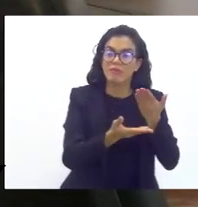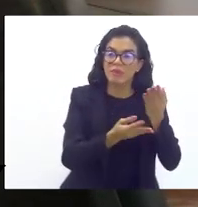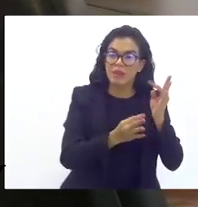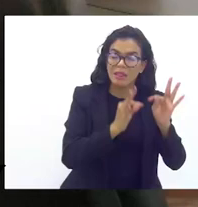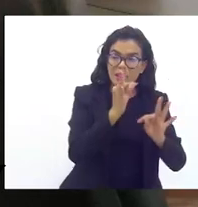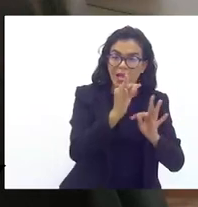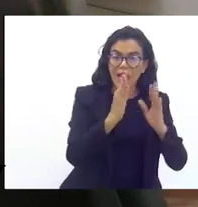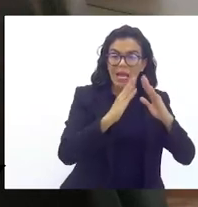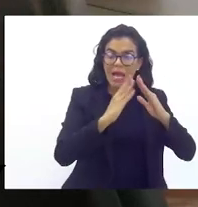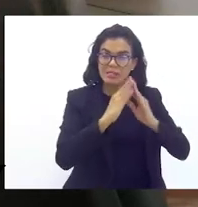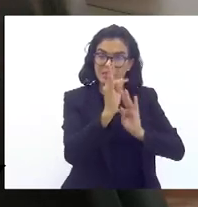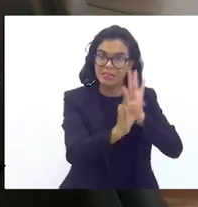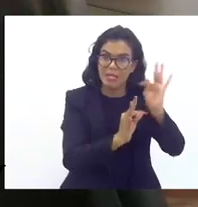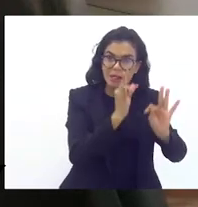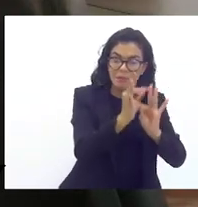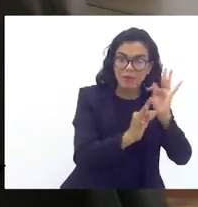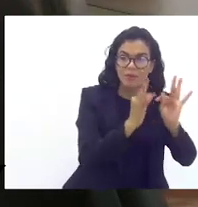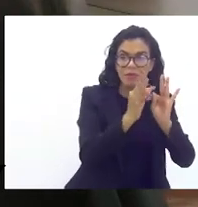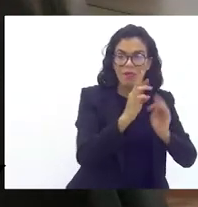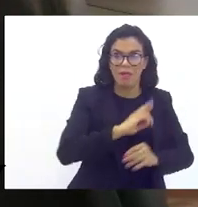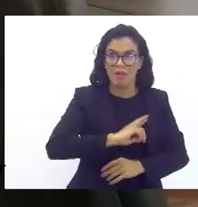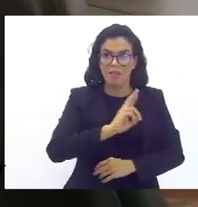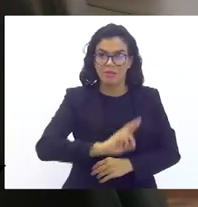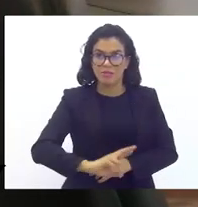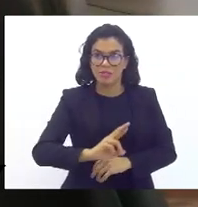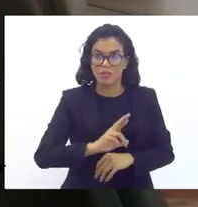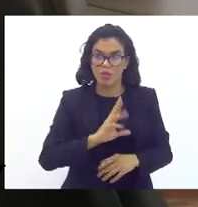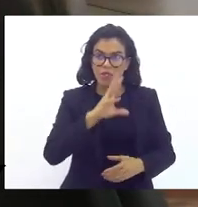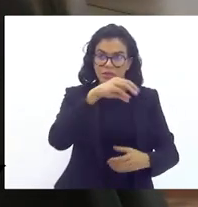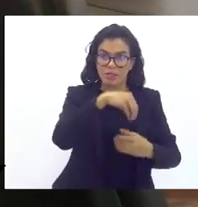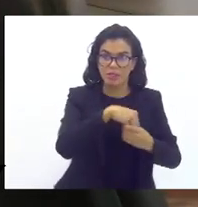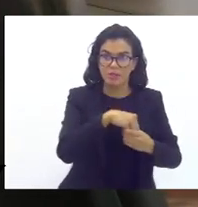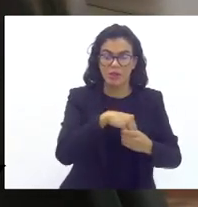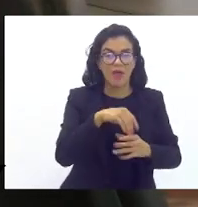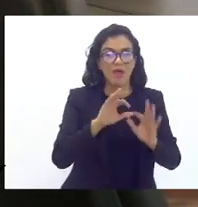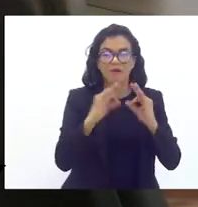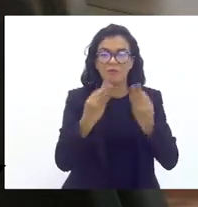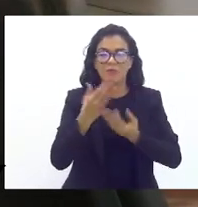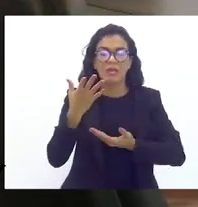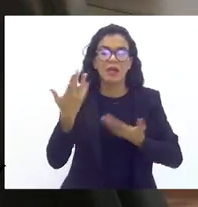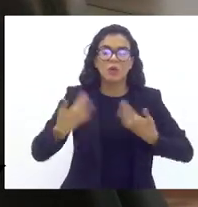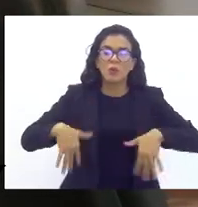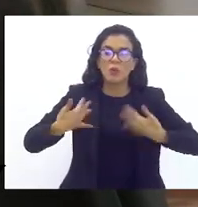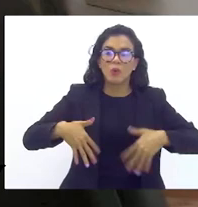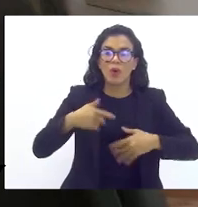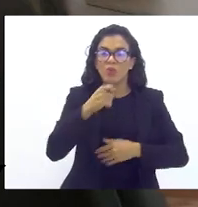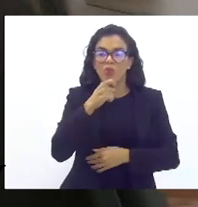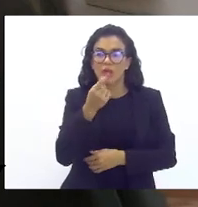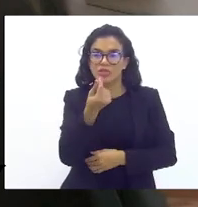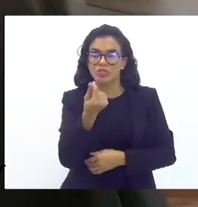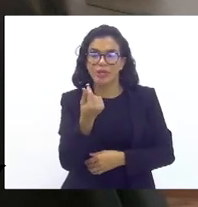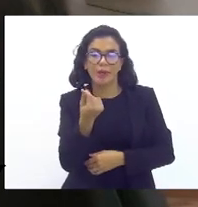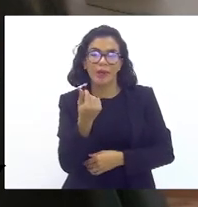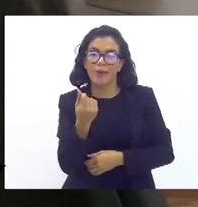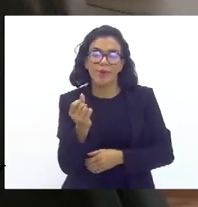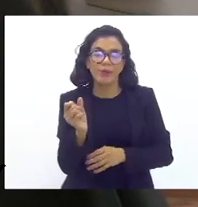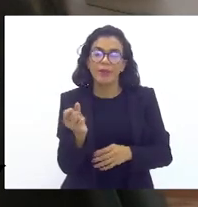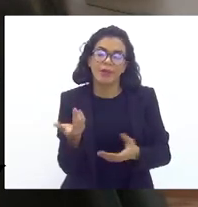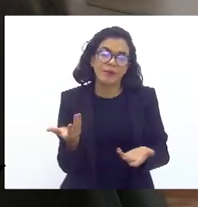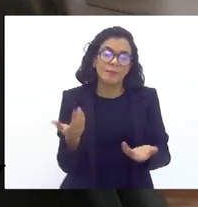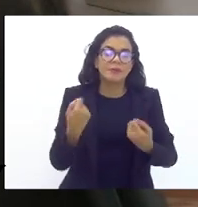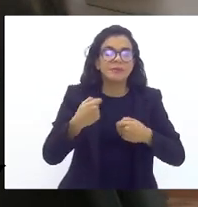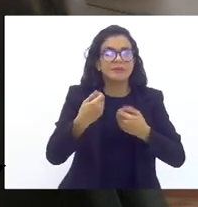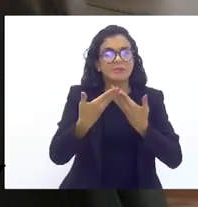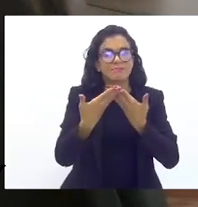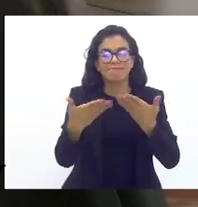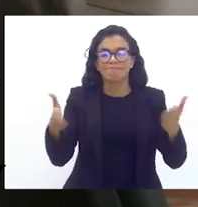dando Anistia aquele povo lá porque a família em desespero às vezes não tem dinheiro interna lá né precisamos